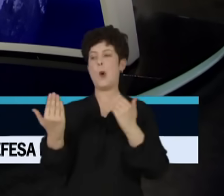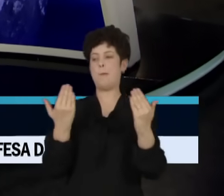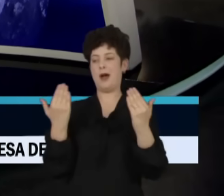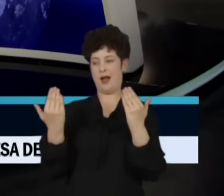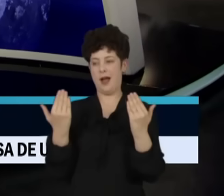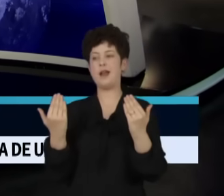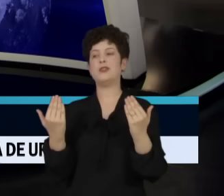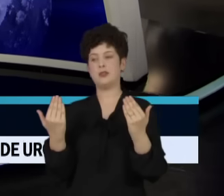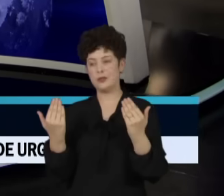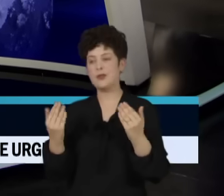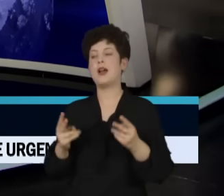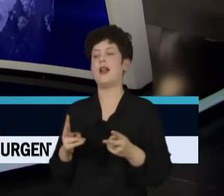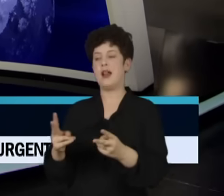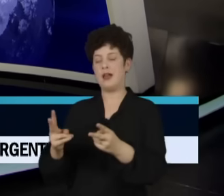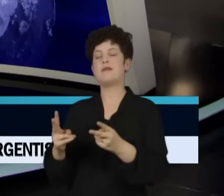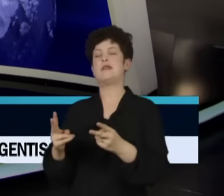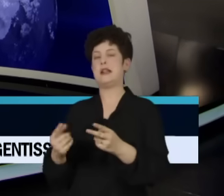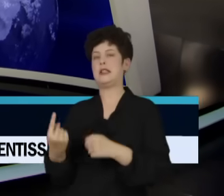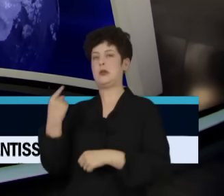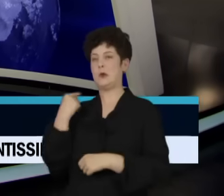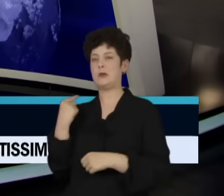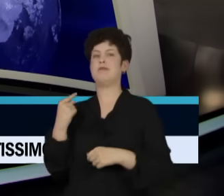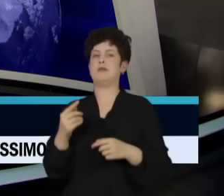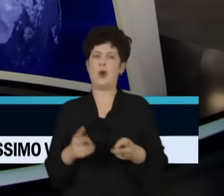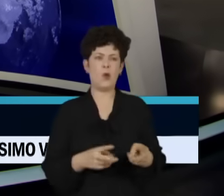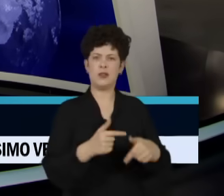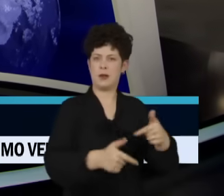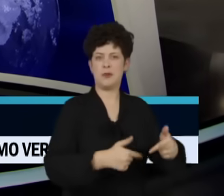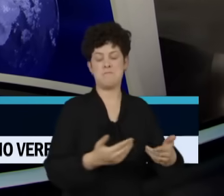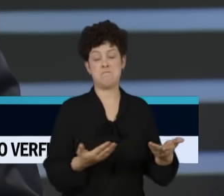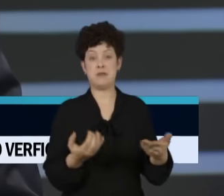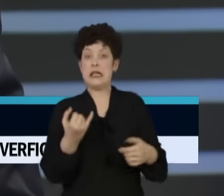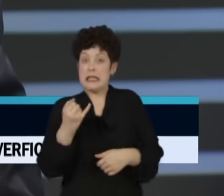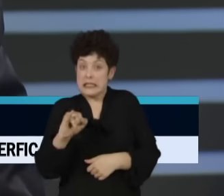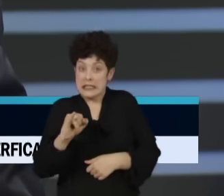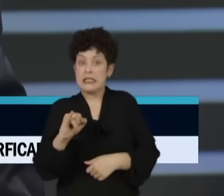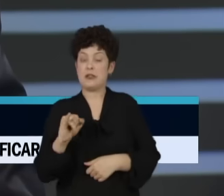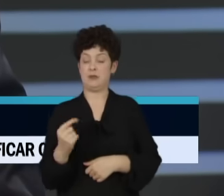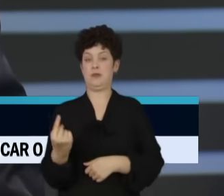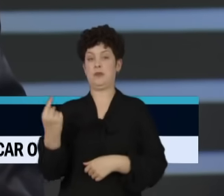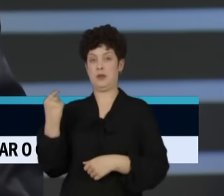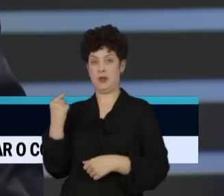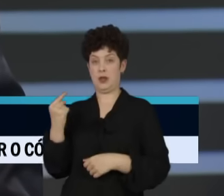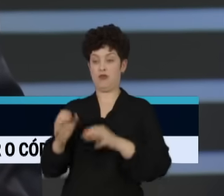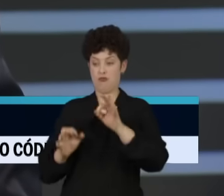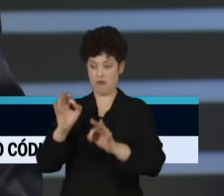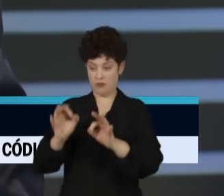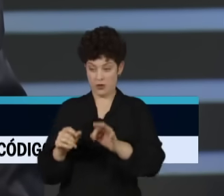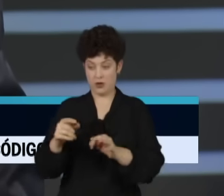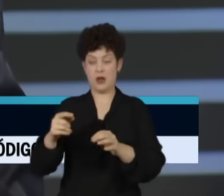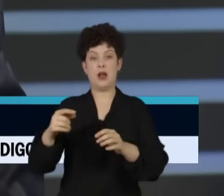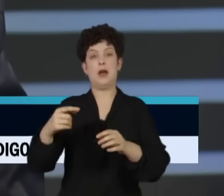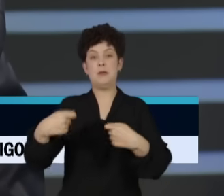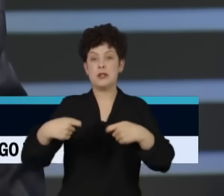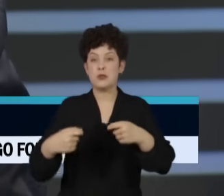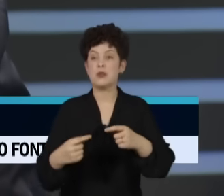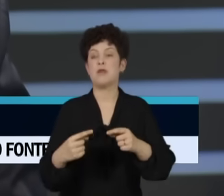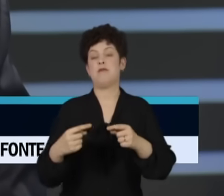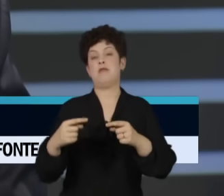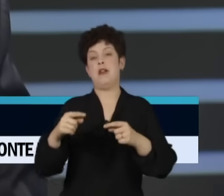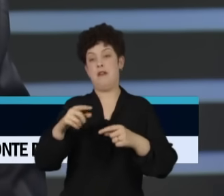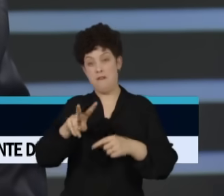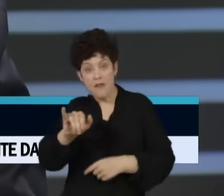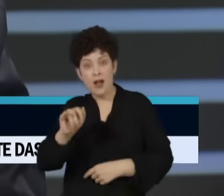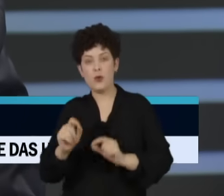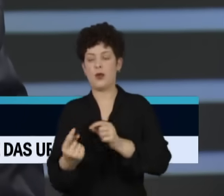e se se aplicar a a jurisprudência eh eh que tá consagrada nos tribunais, deve retroagir para beneficiar.